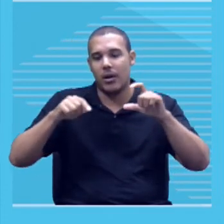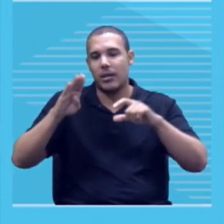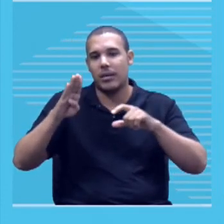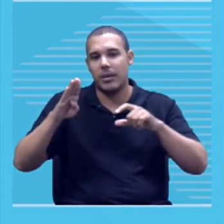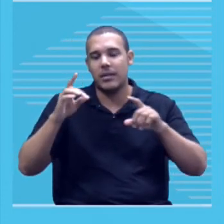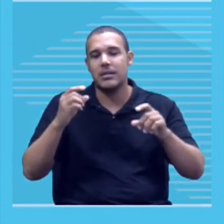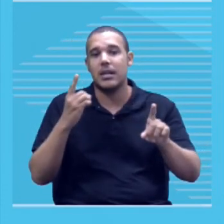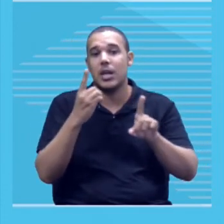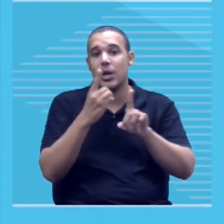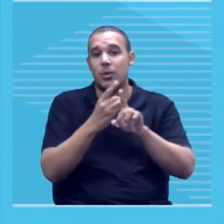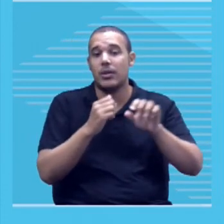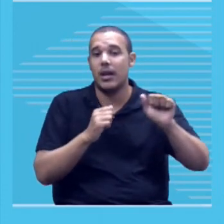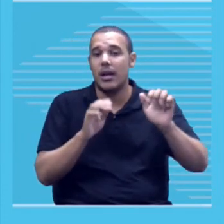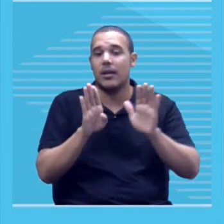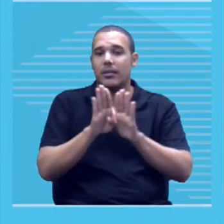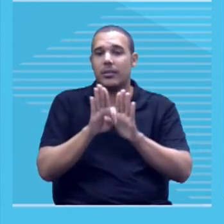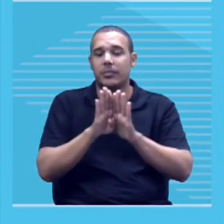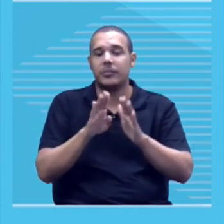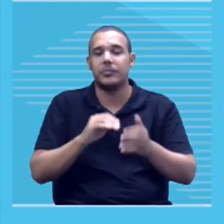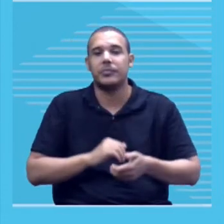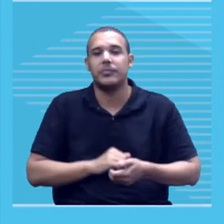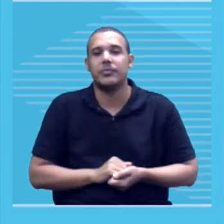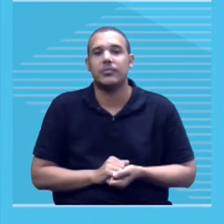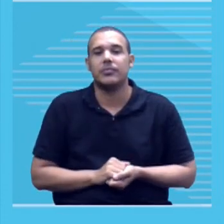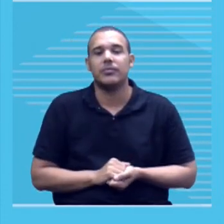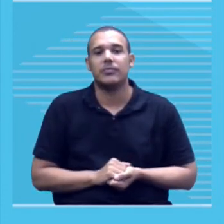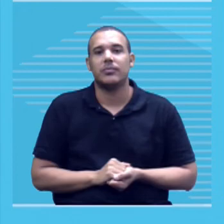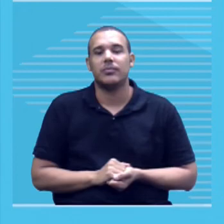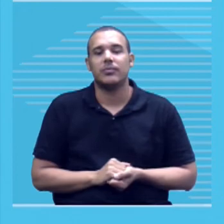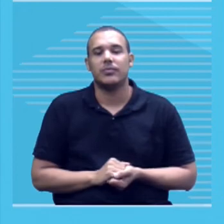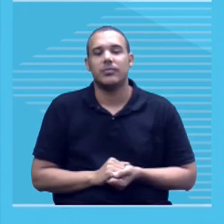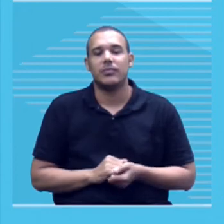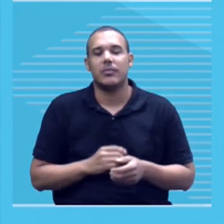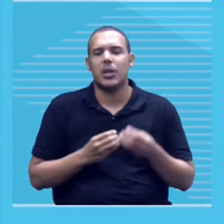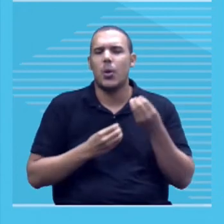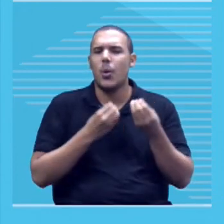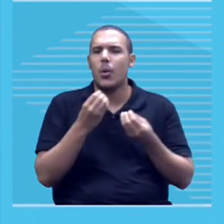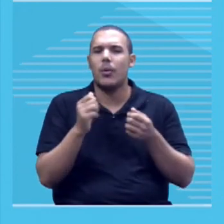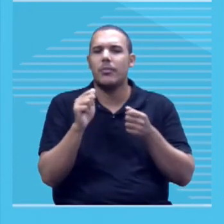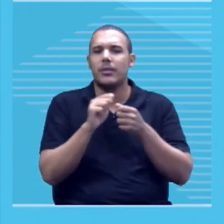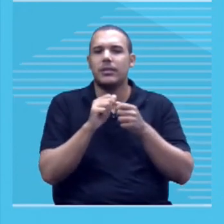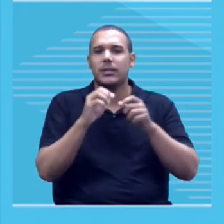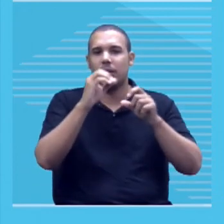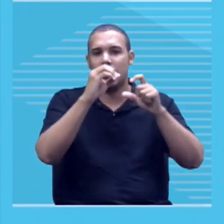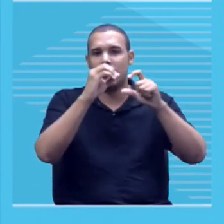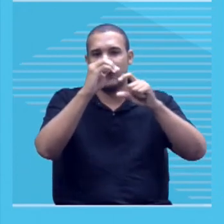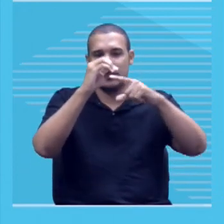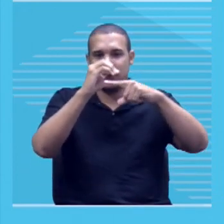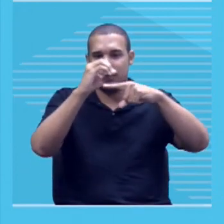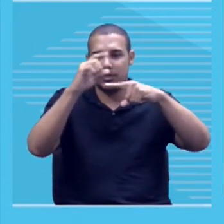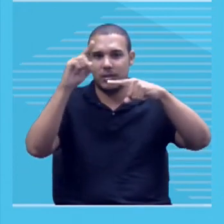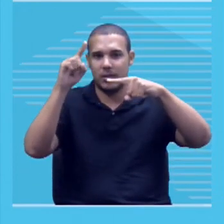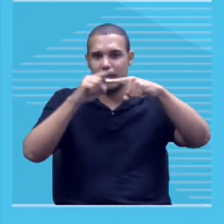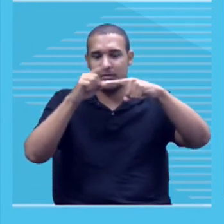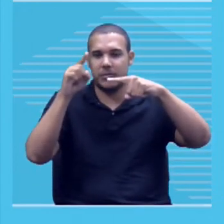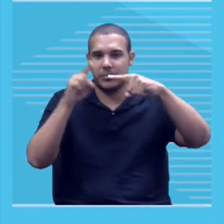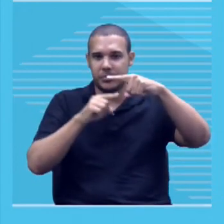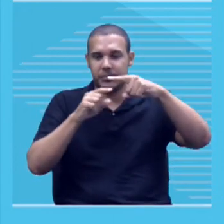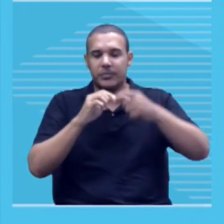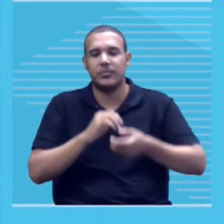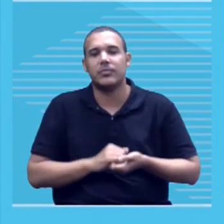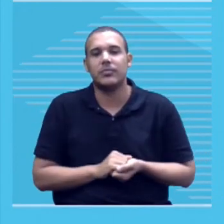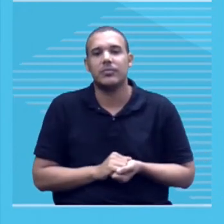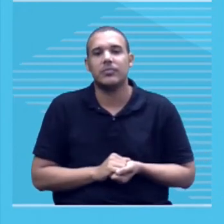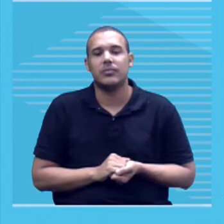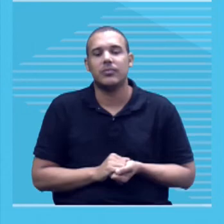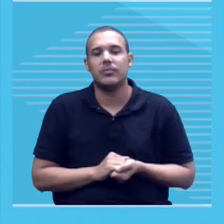letra A também tranquilamente. Tá bom? Então, o que é que eu posso fazer? Posso cortar 0 de um lado com 0 do outro.